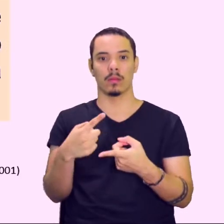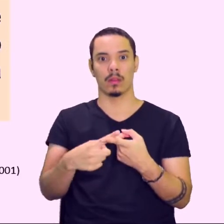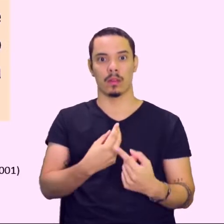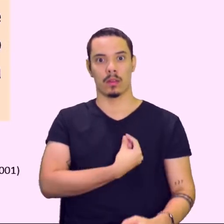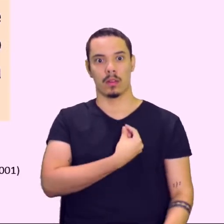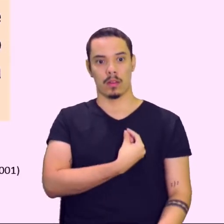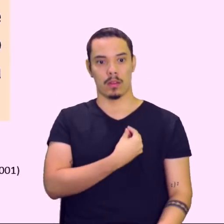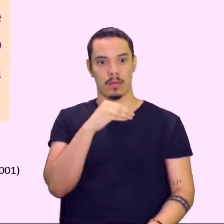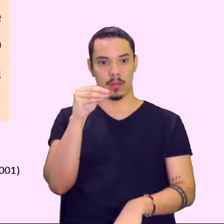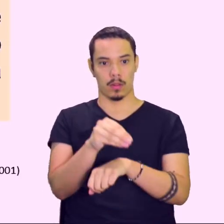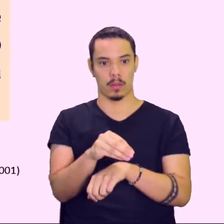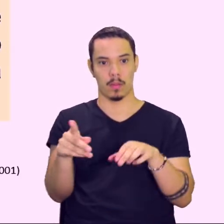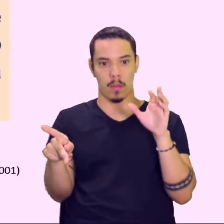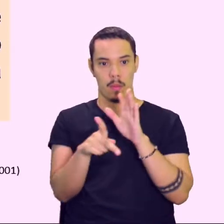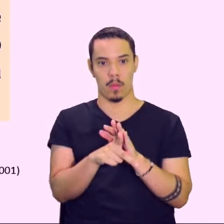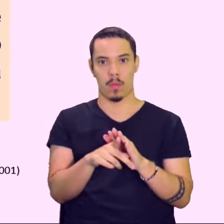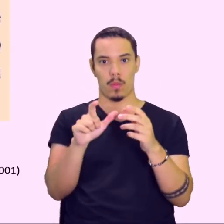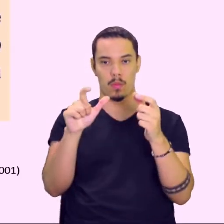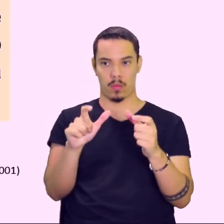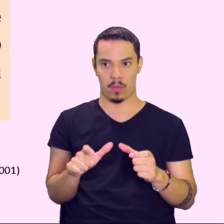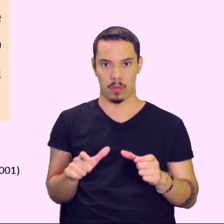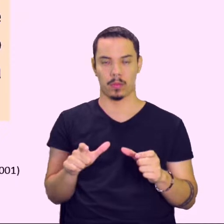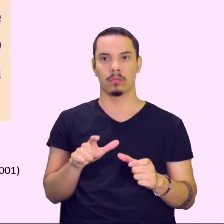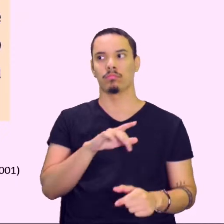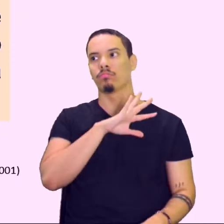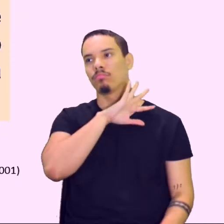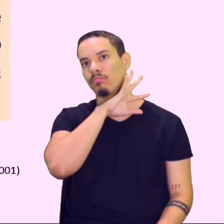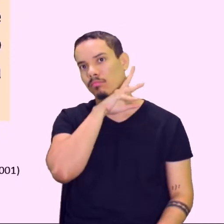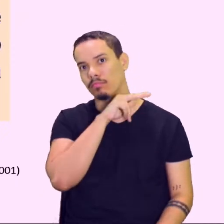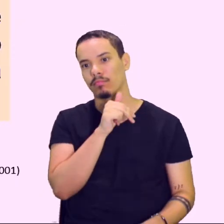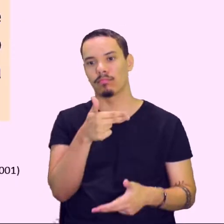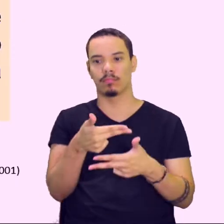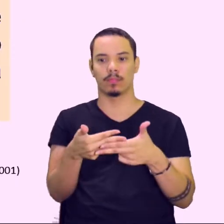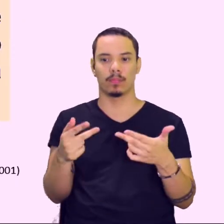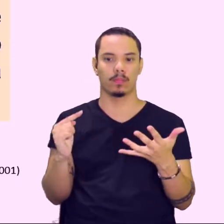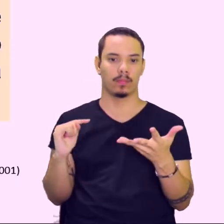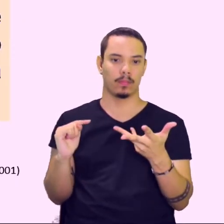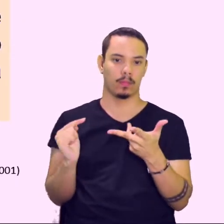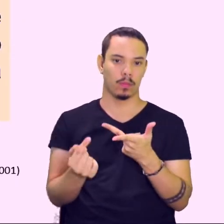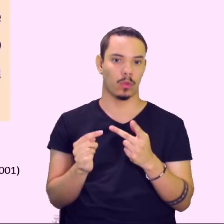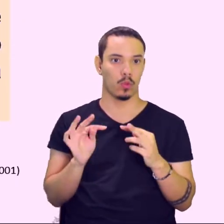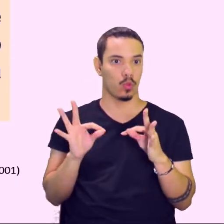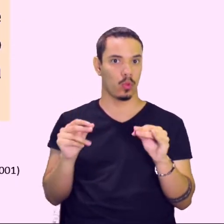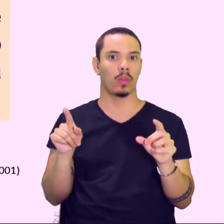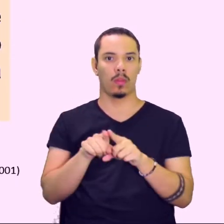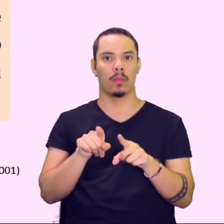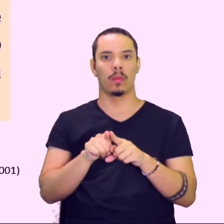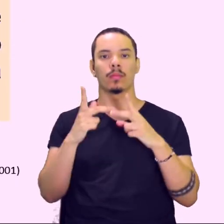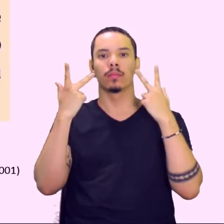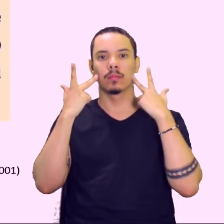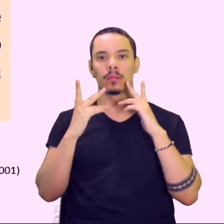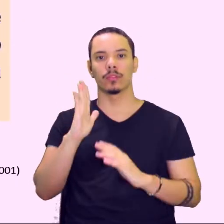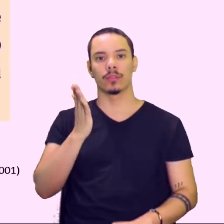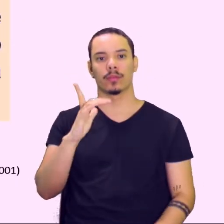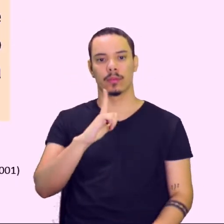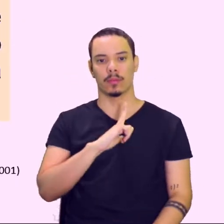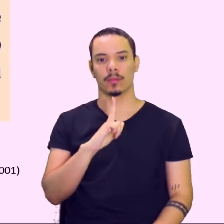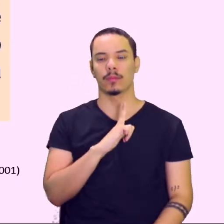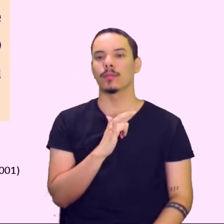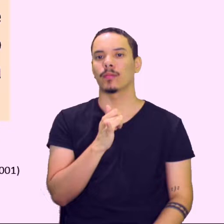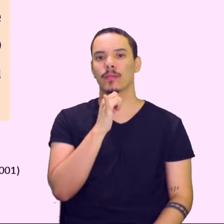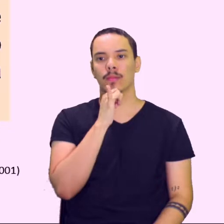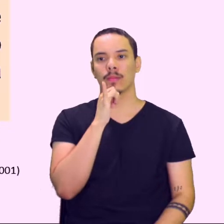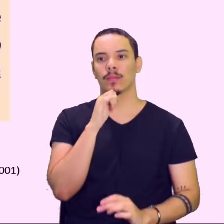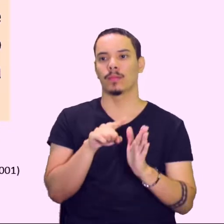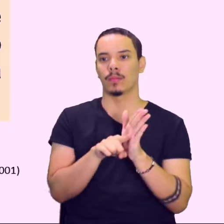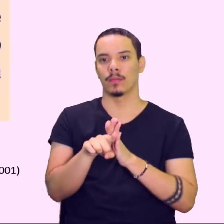vida naquele lugar, dos animais e vegetais, e demais atributos naturais neles existentes, como também a realização de